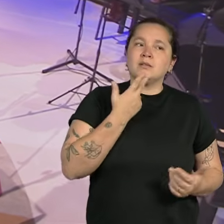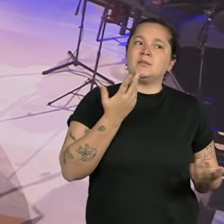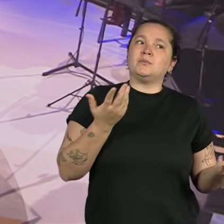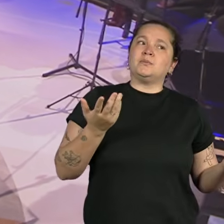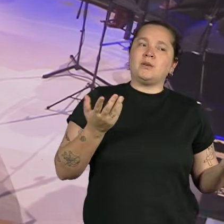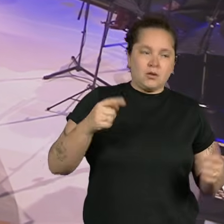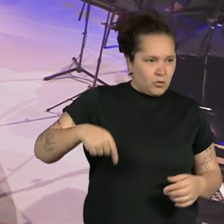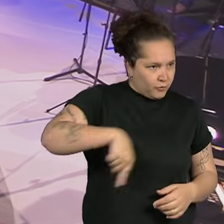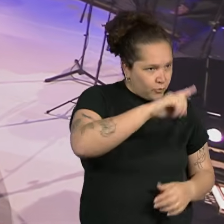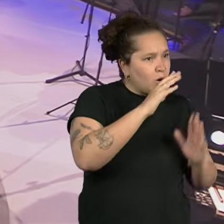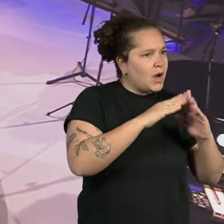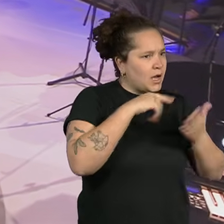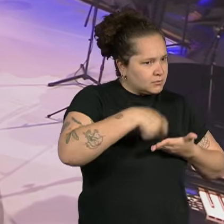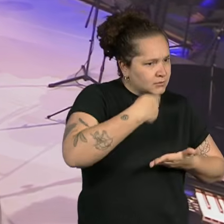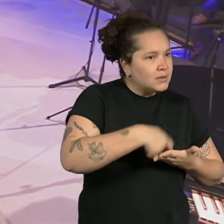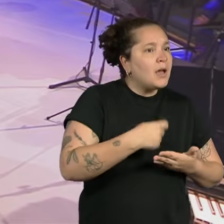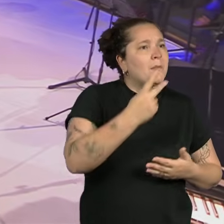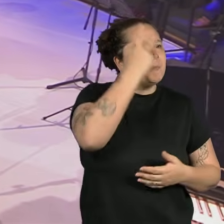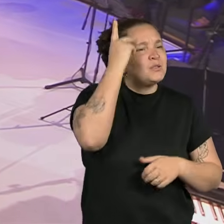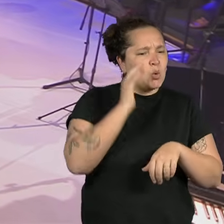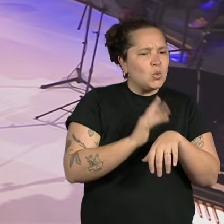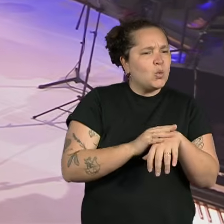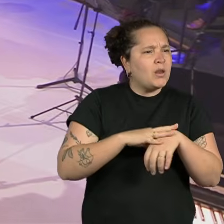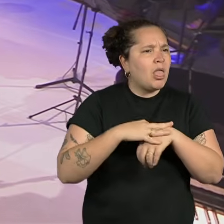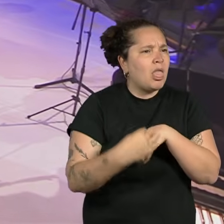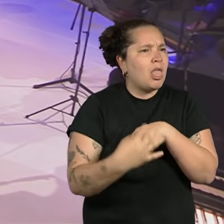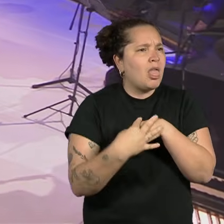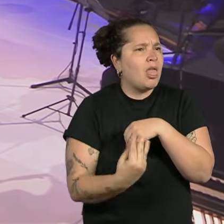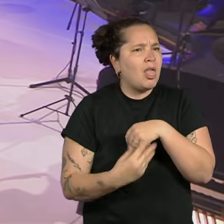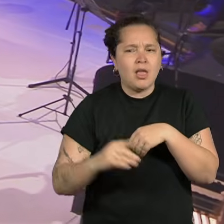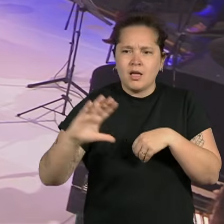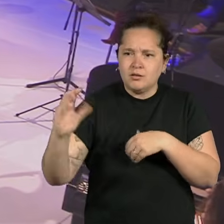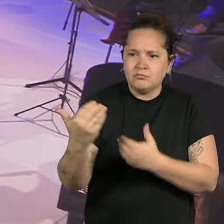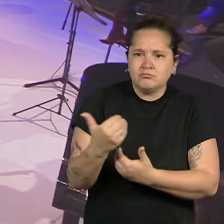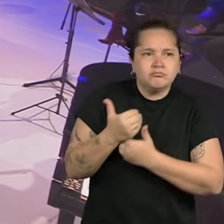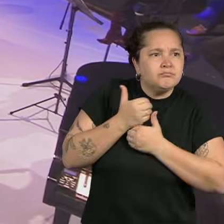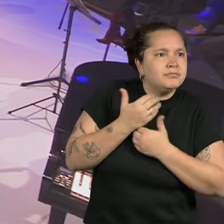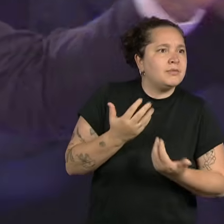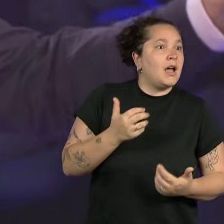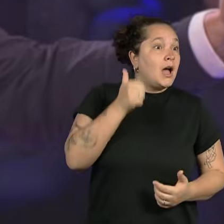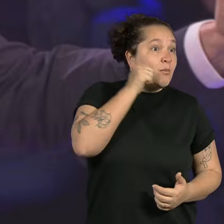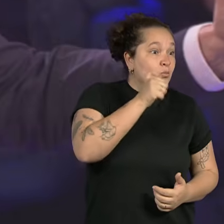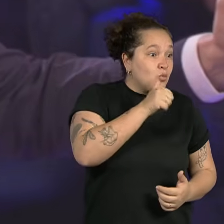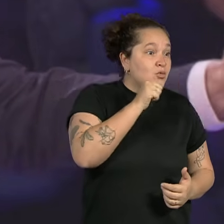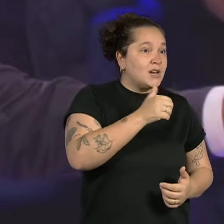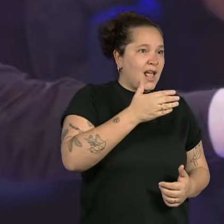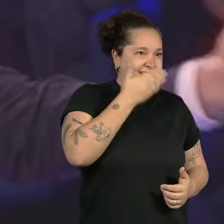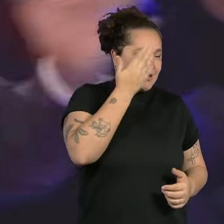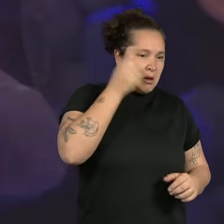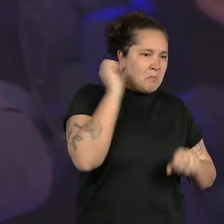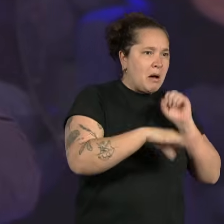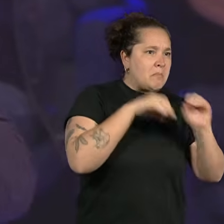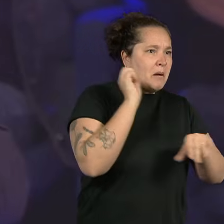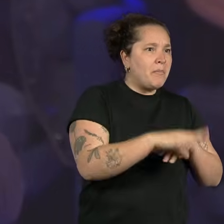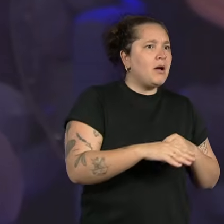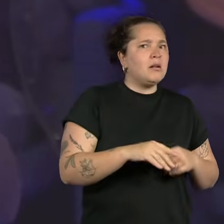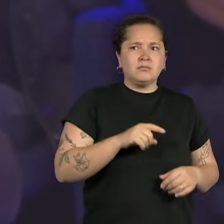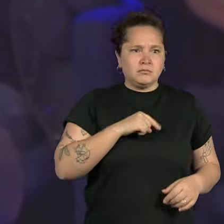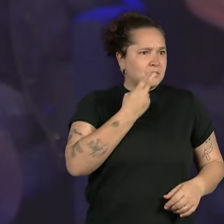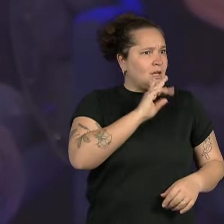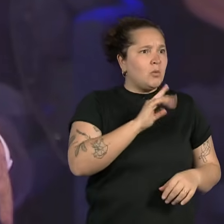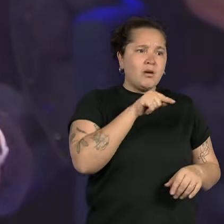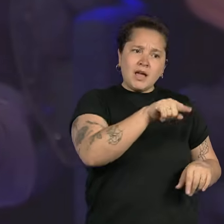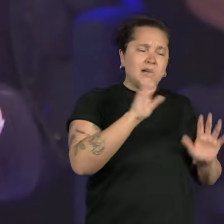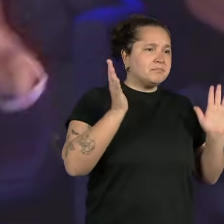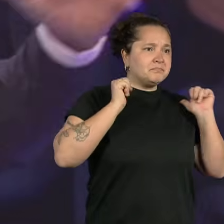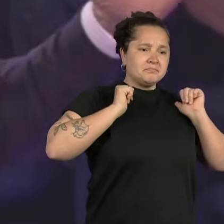casa, abraça um leproso, né? Aquela mulher que seria apedrejada, ele nem manda não apedrejar, nem manda apedrejar, ele